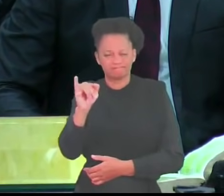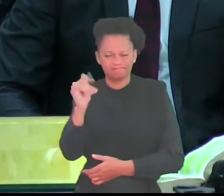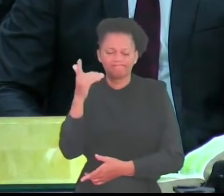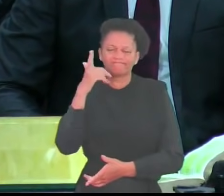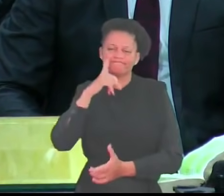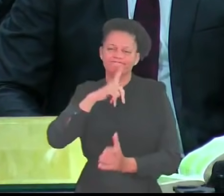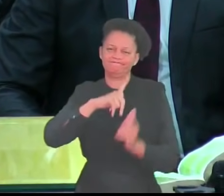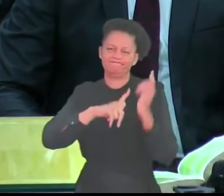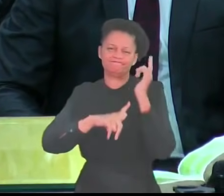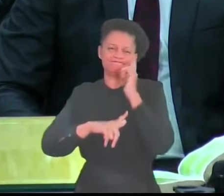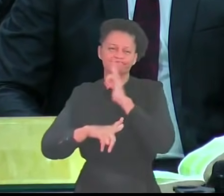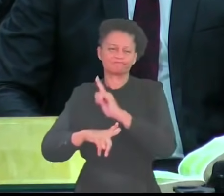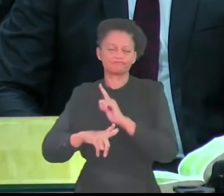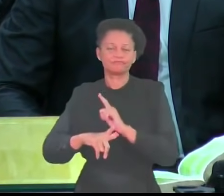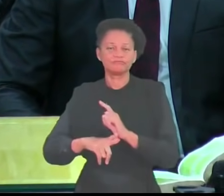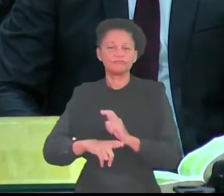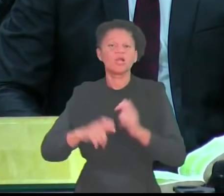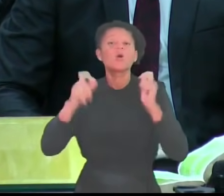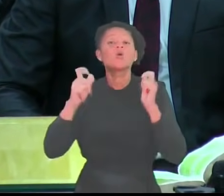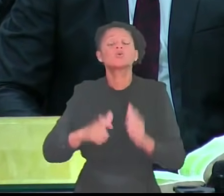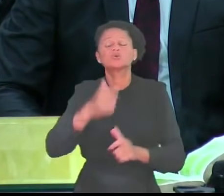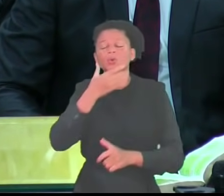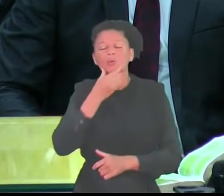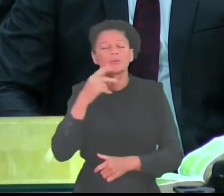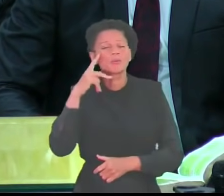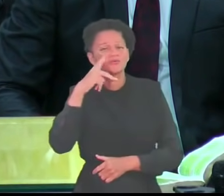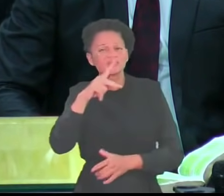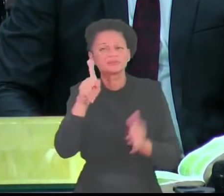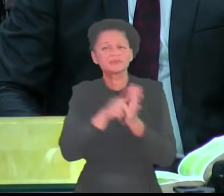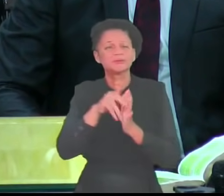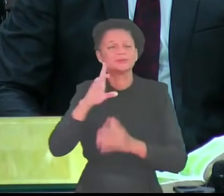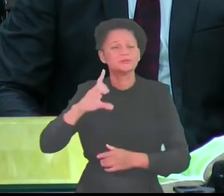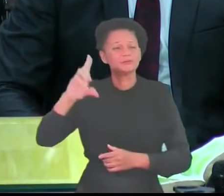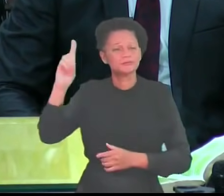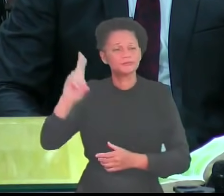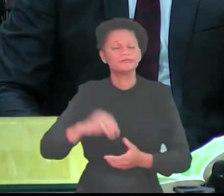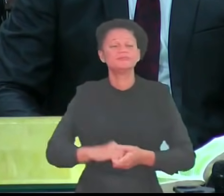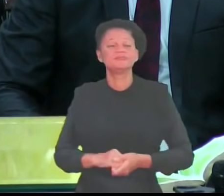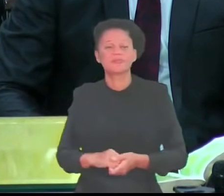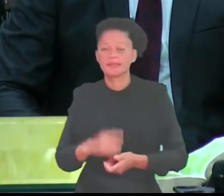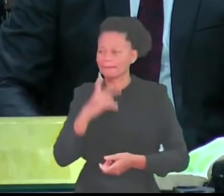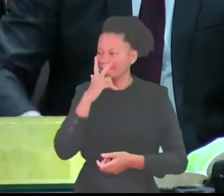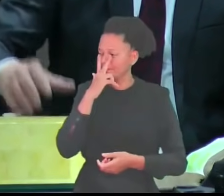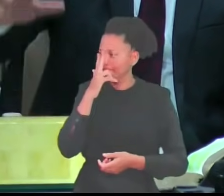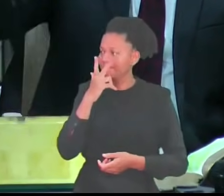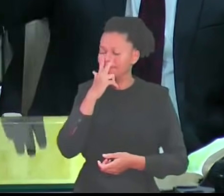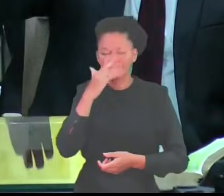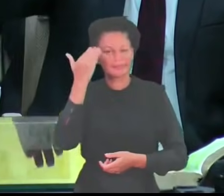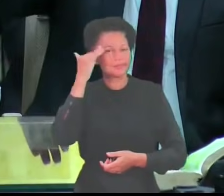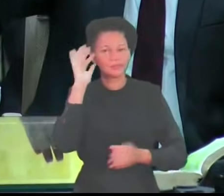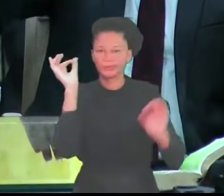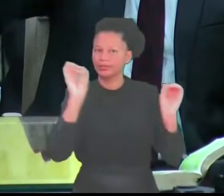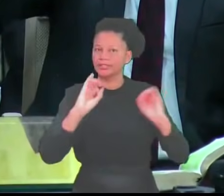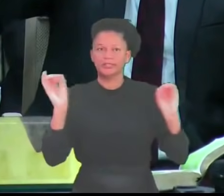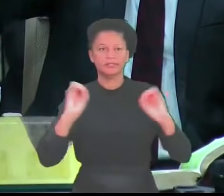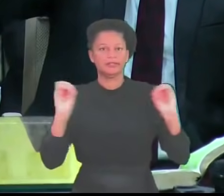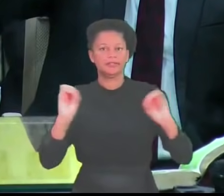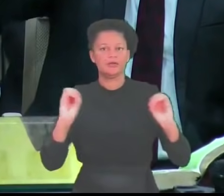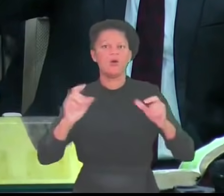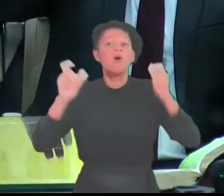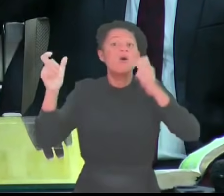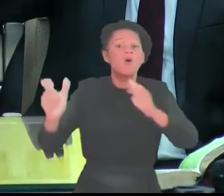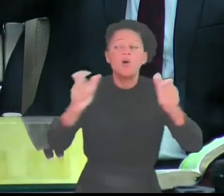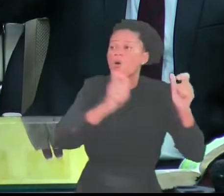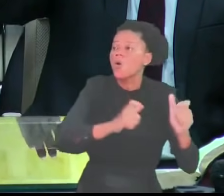beneficiados. Onde está o profeta de Deus? Onde está o profeta? Parece que alguém não entendeu. Eu perguntei, onde está